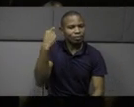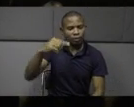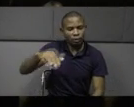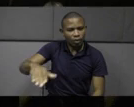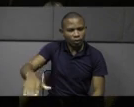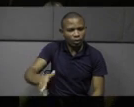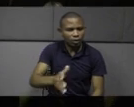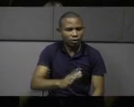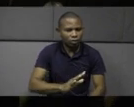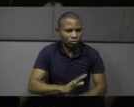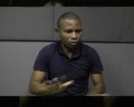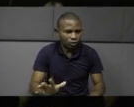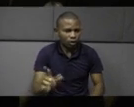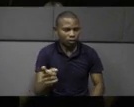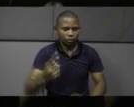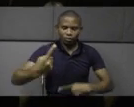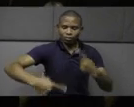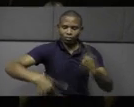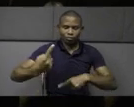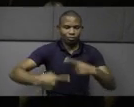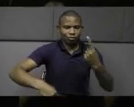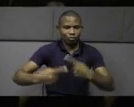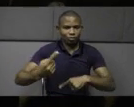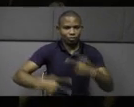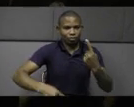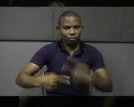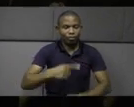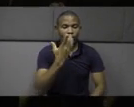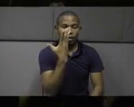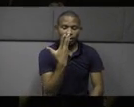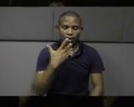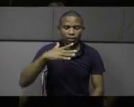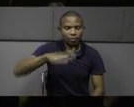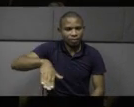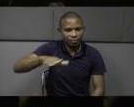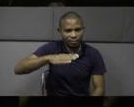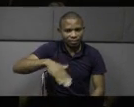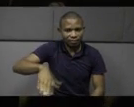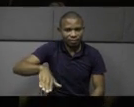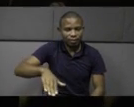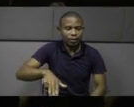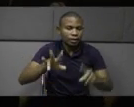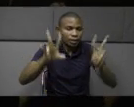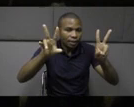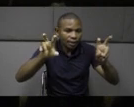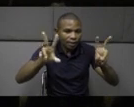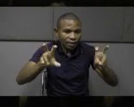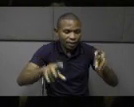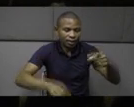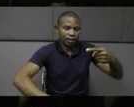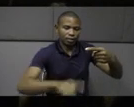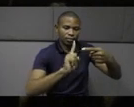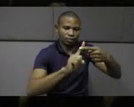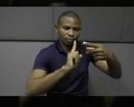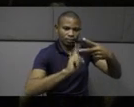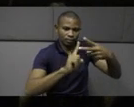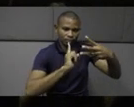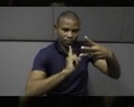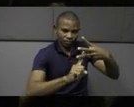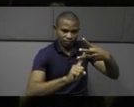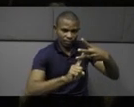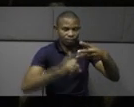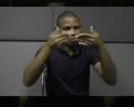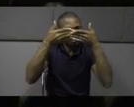debate infância luz de três temas que se relacionam muito a partir dessa perspectiva até a hora que a gente